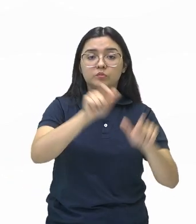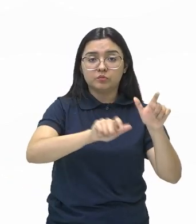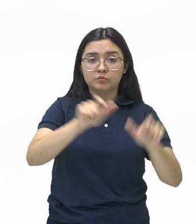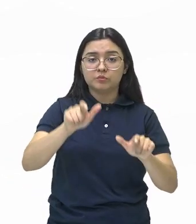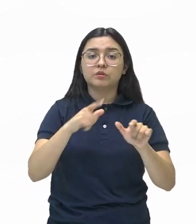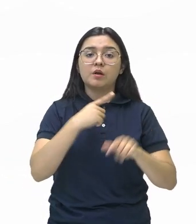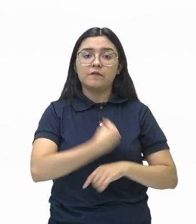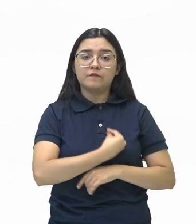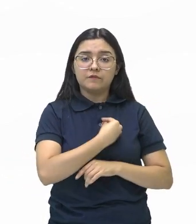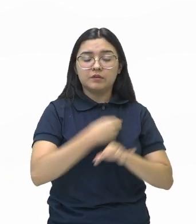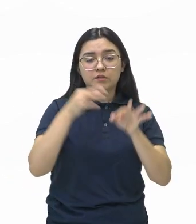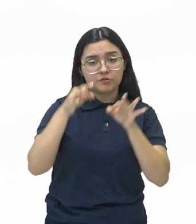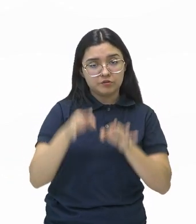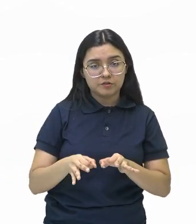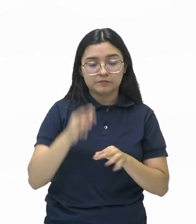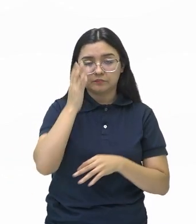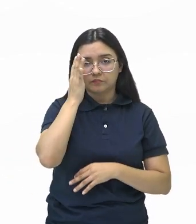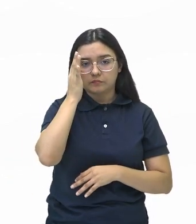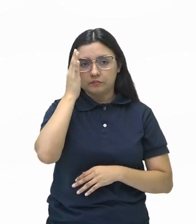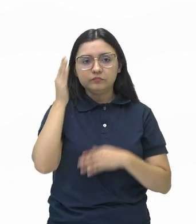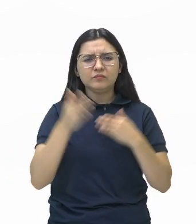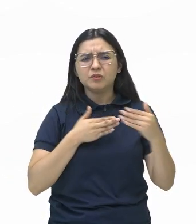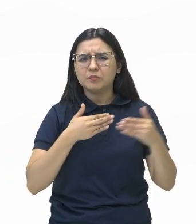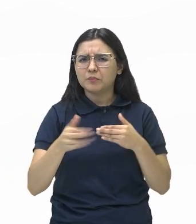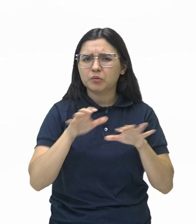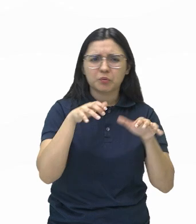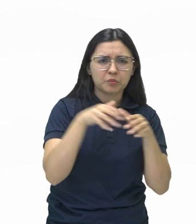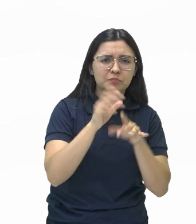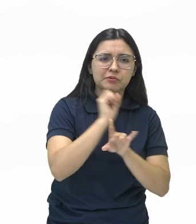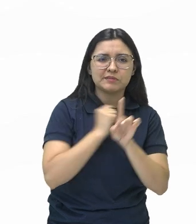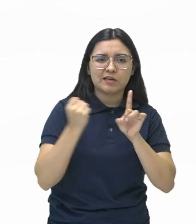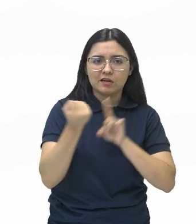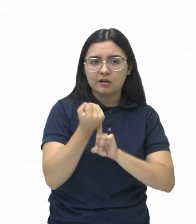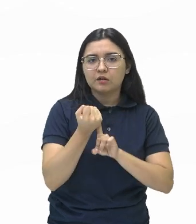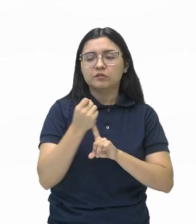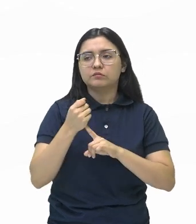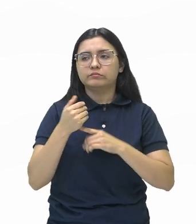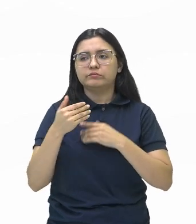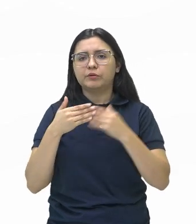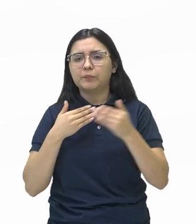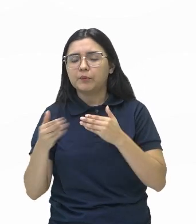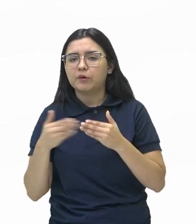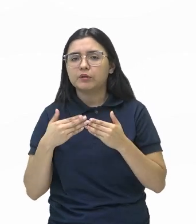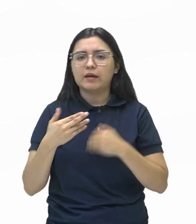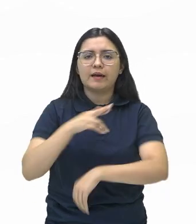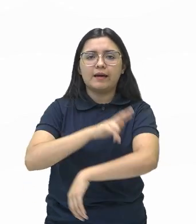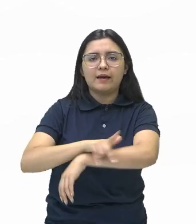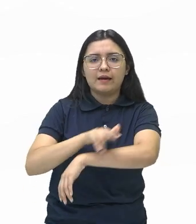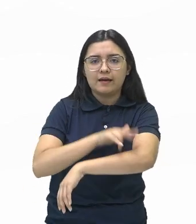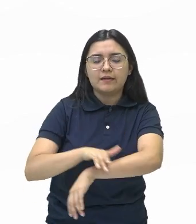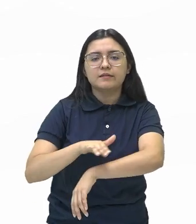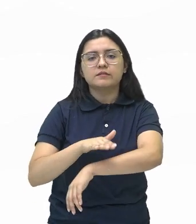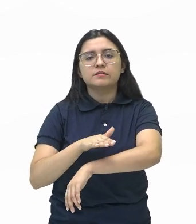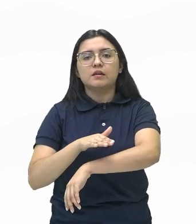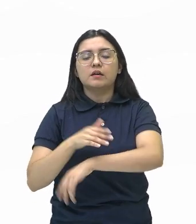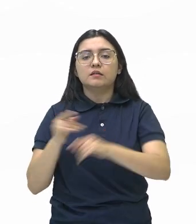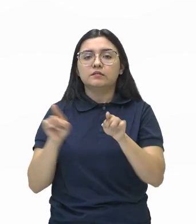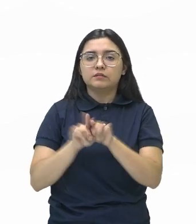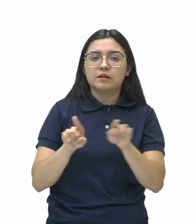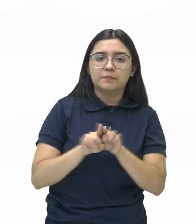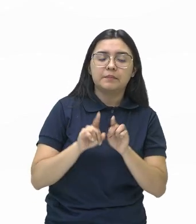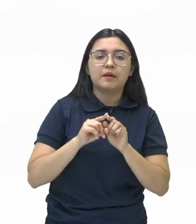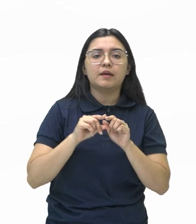digna. Não importa a classe social, não importa a raça, não importa a cor,